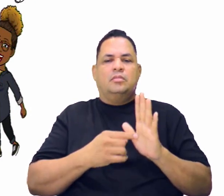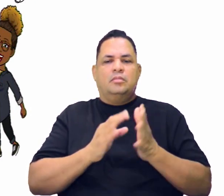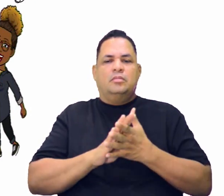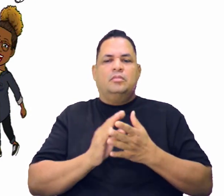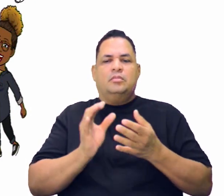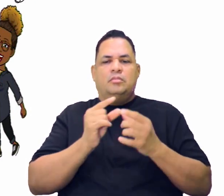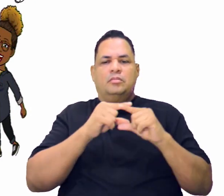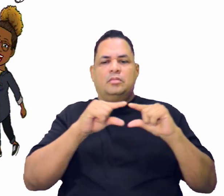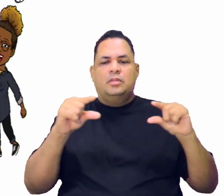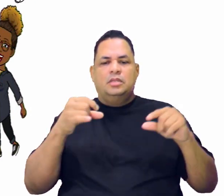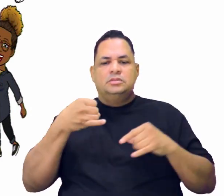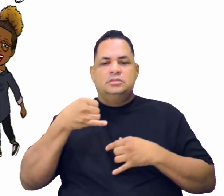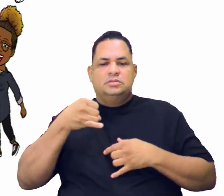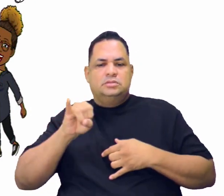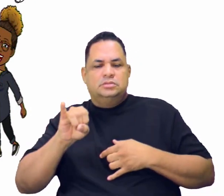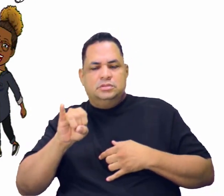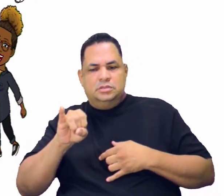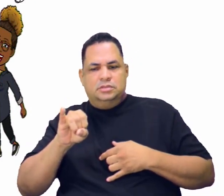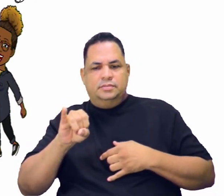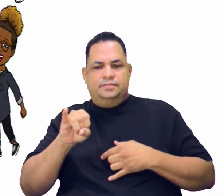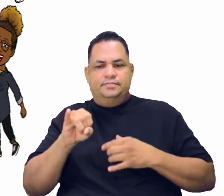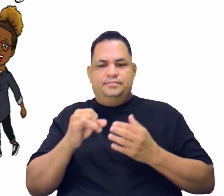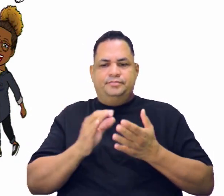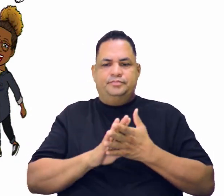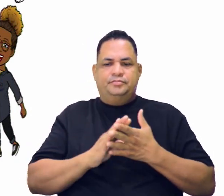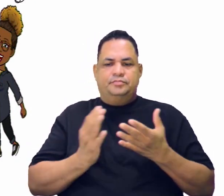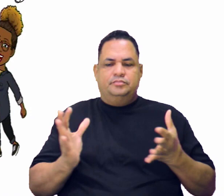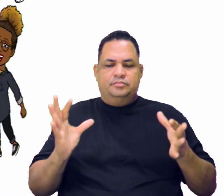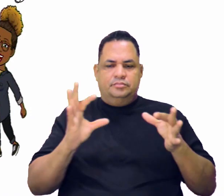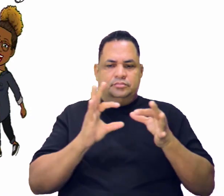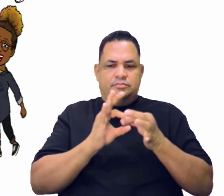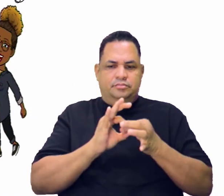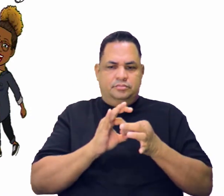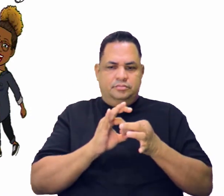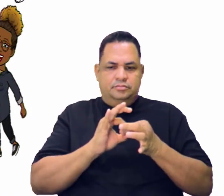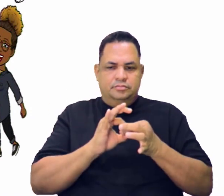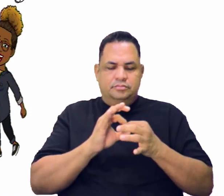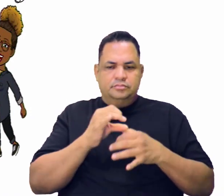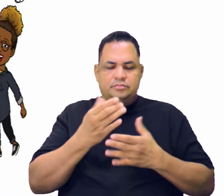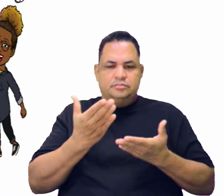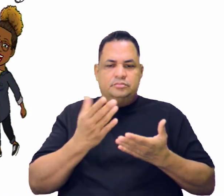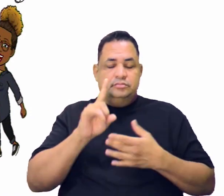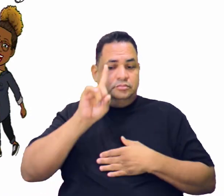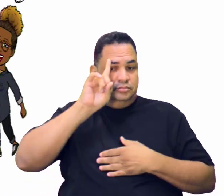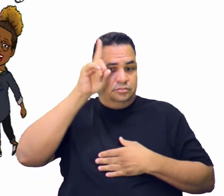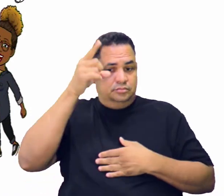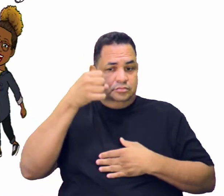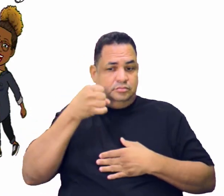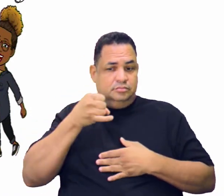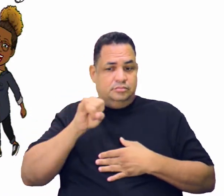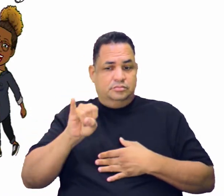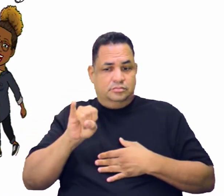uma oração condicional, porque é uma conjunção, né? Que dá a ideia